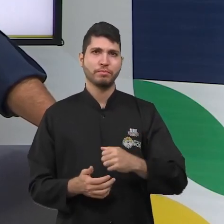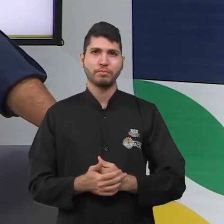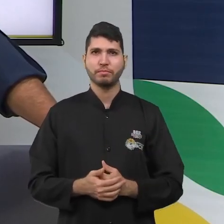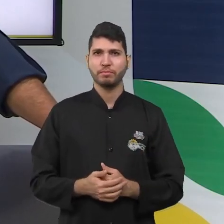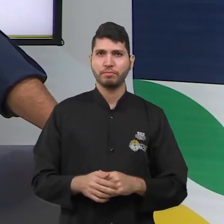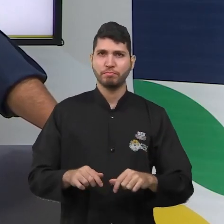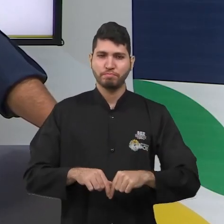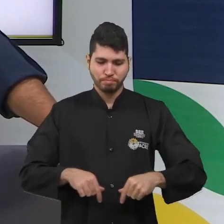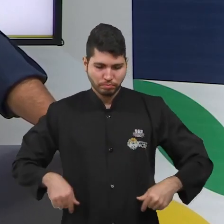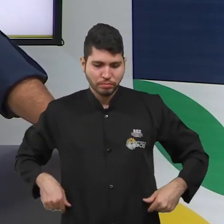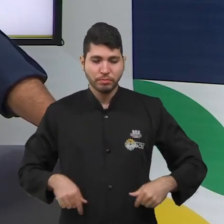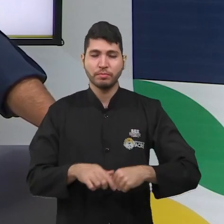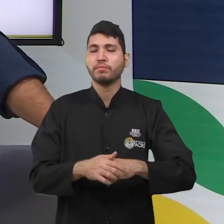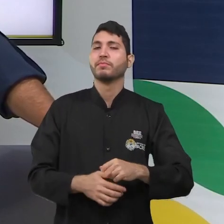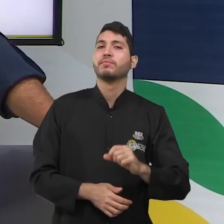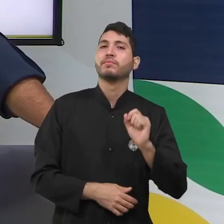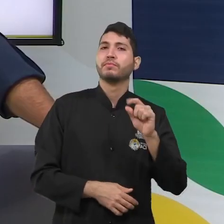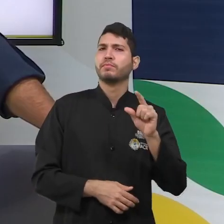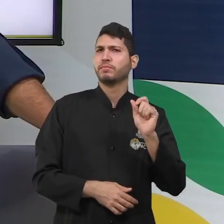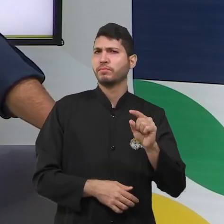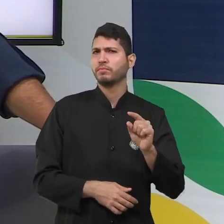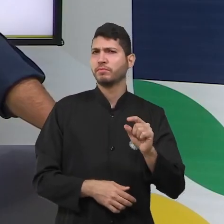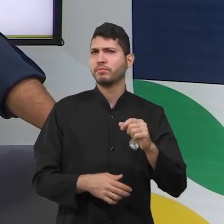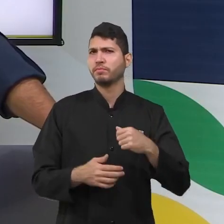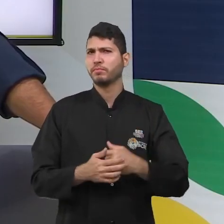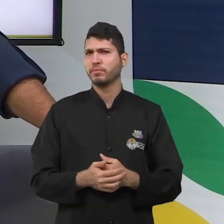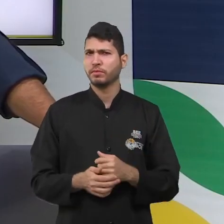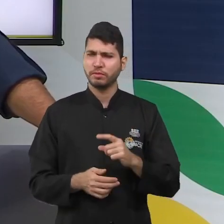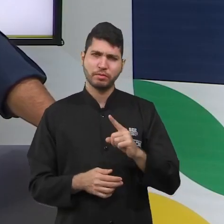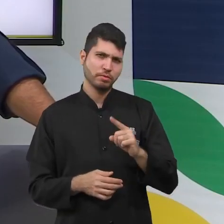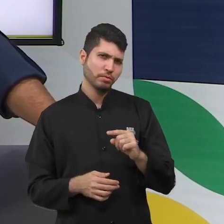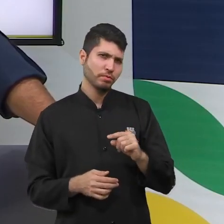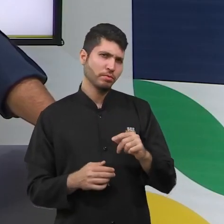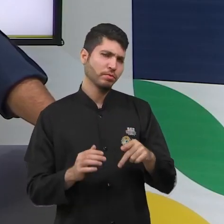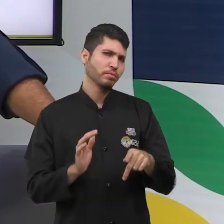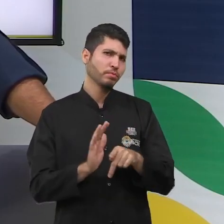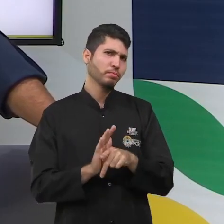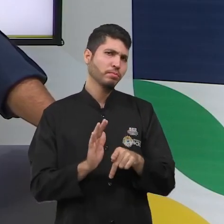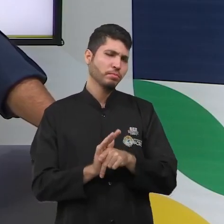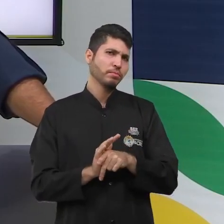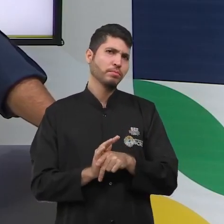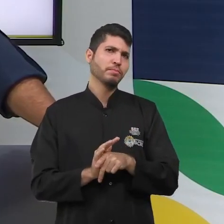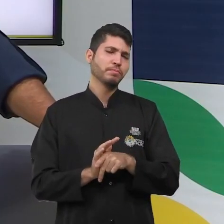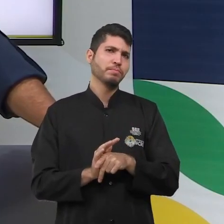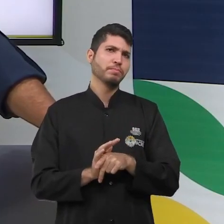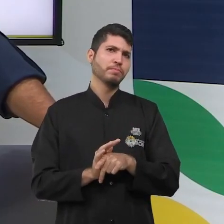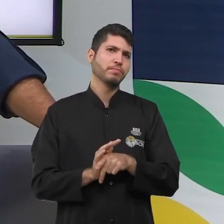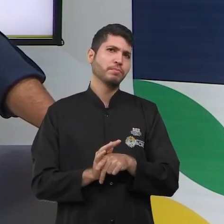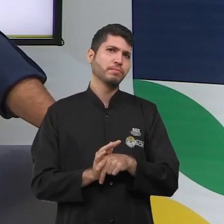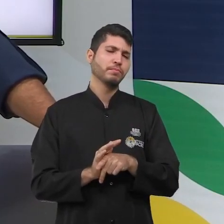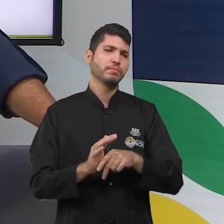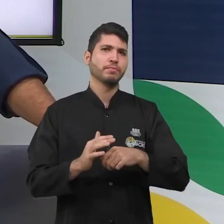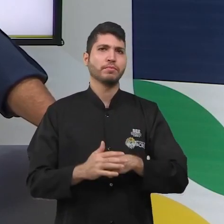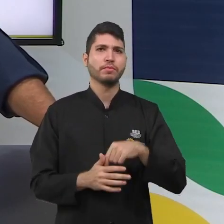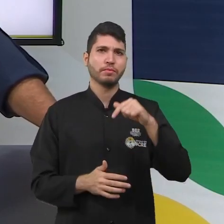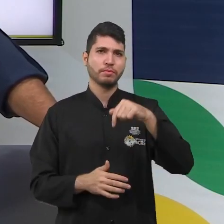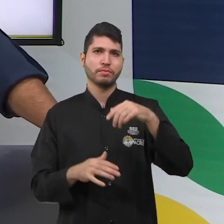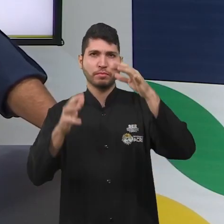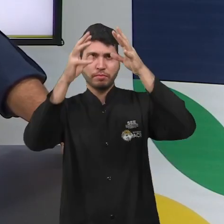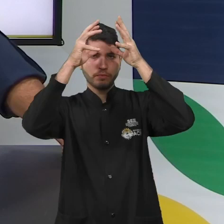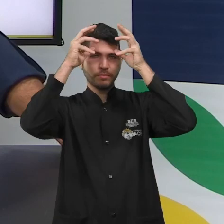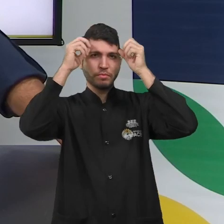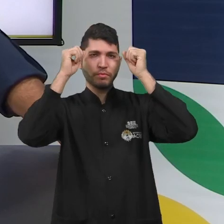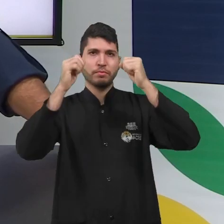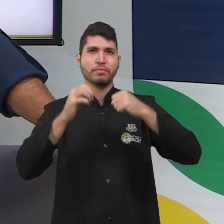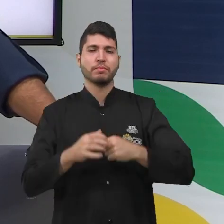projeto social? Não, mas entender que dentro de uma comunidade, isso é muito corriqueiro. Aqui no Acre, por exemplo,